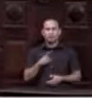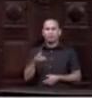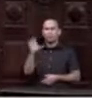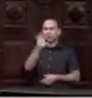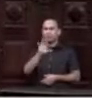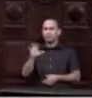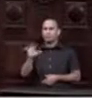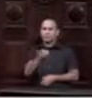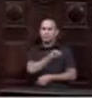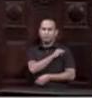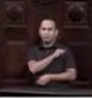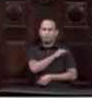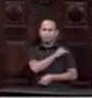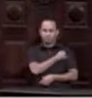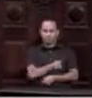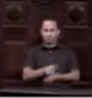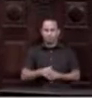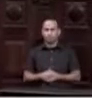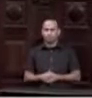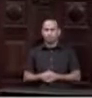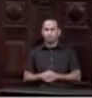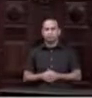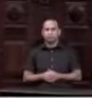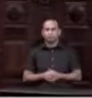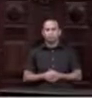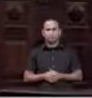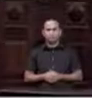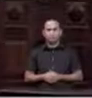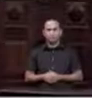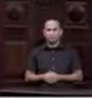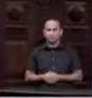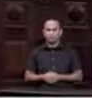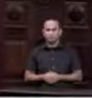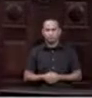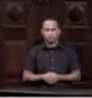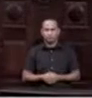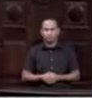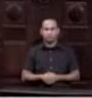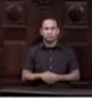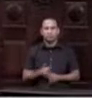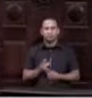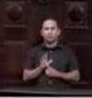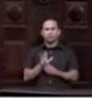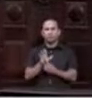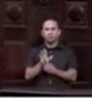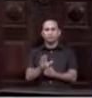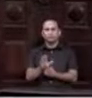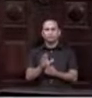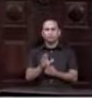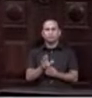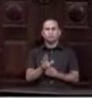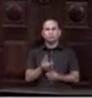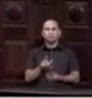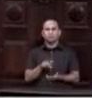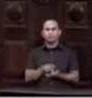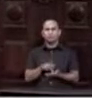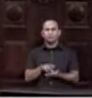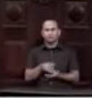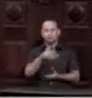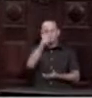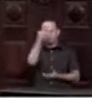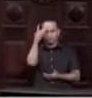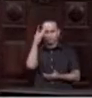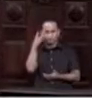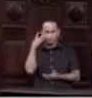Rio de Janeiro, a segunda unidade da federação em arrecadação, literalmente de joelhos, com um